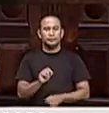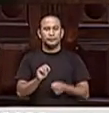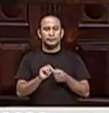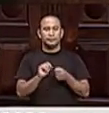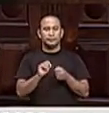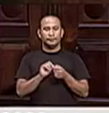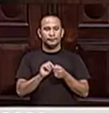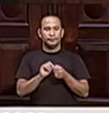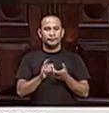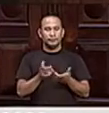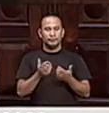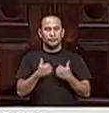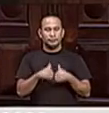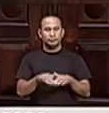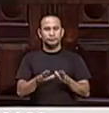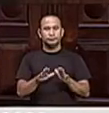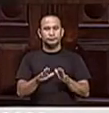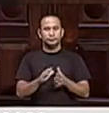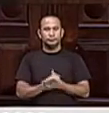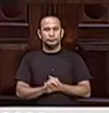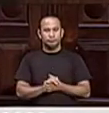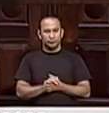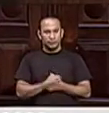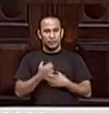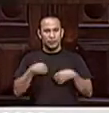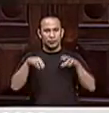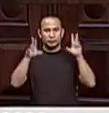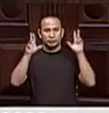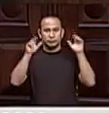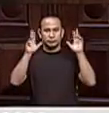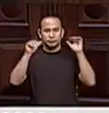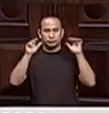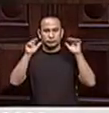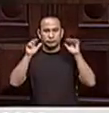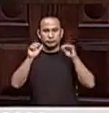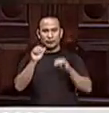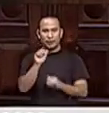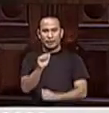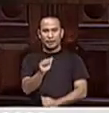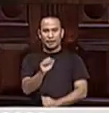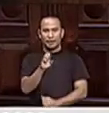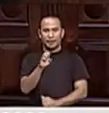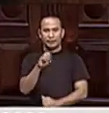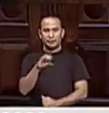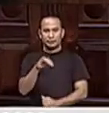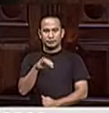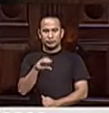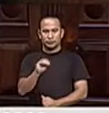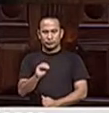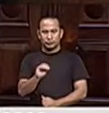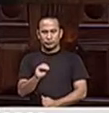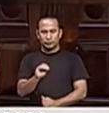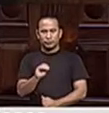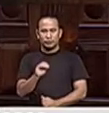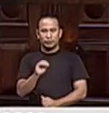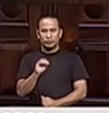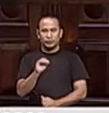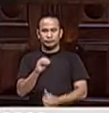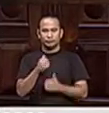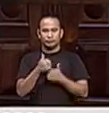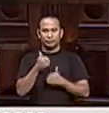o meu raciocínio, ao caso Aécio Neves. O Supremo Tribunal Federal,